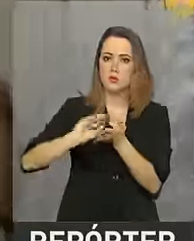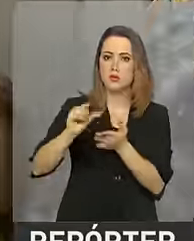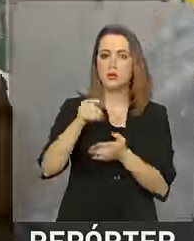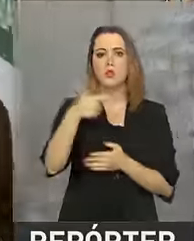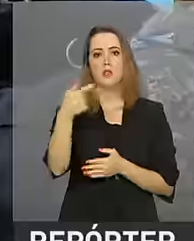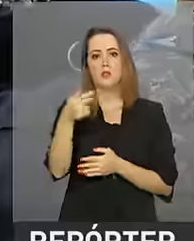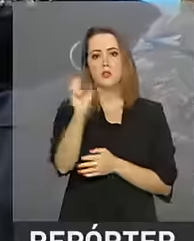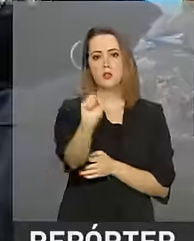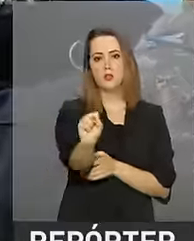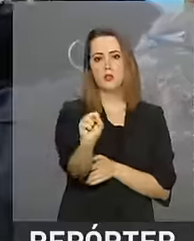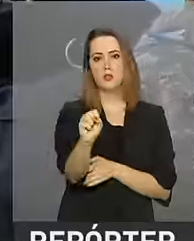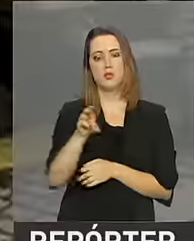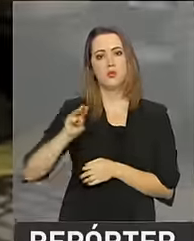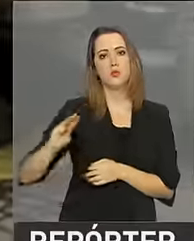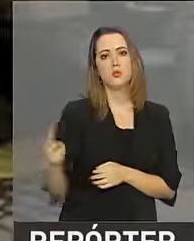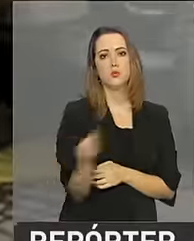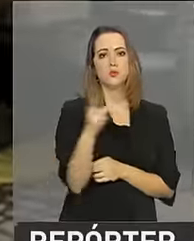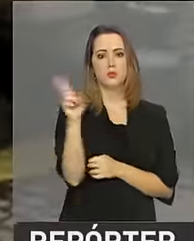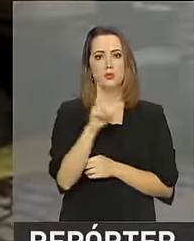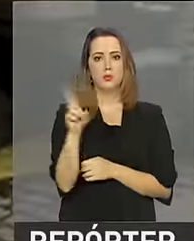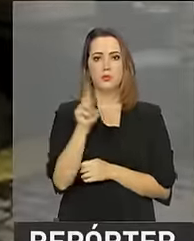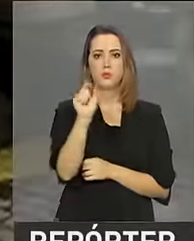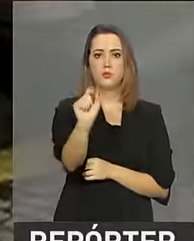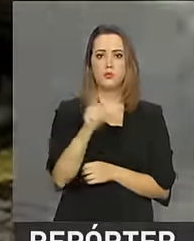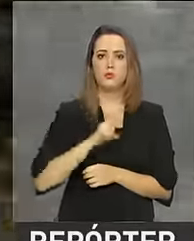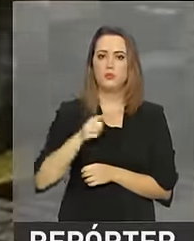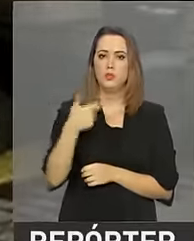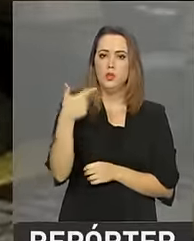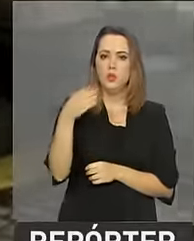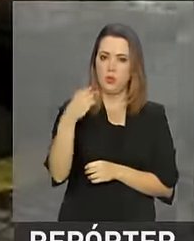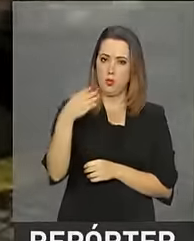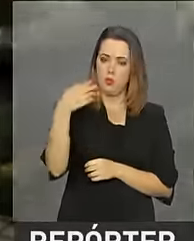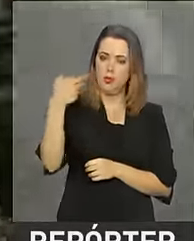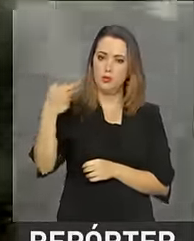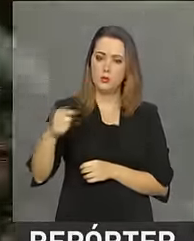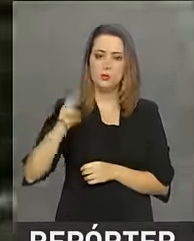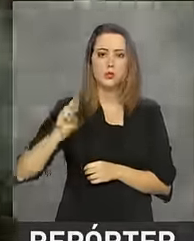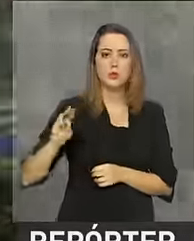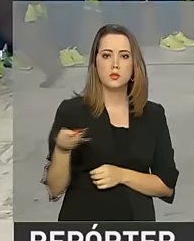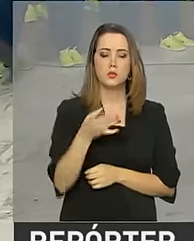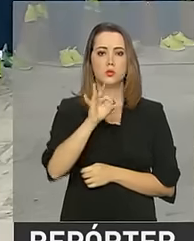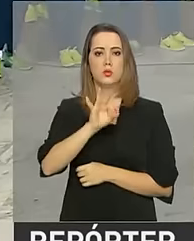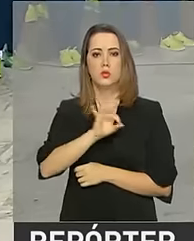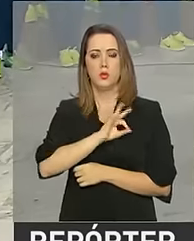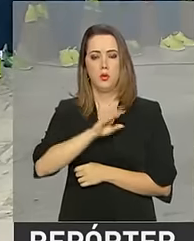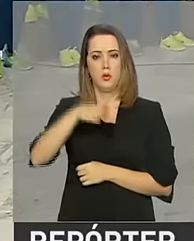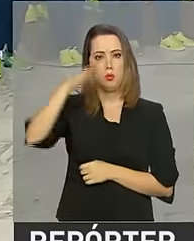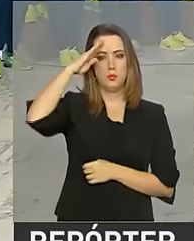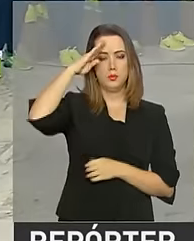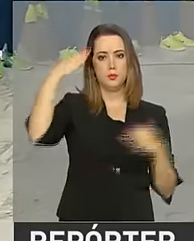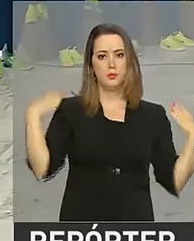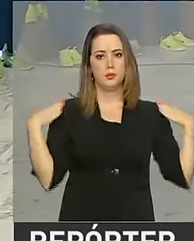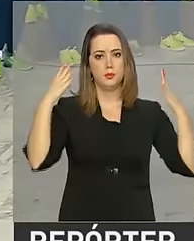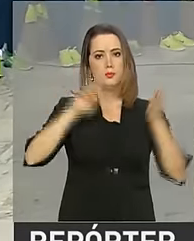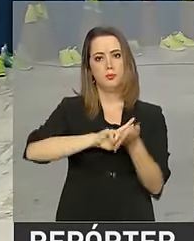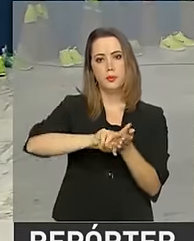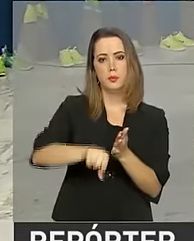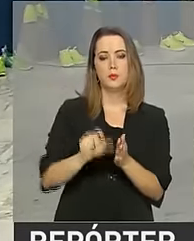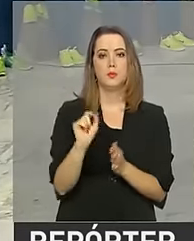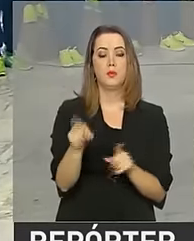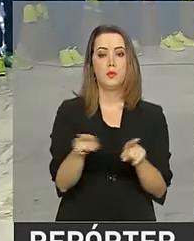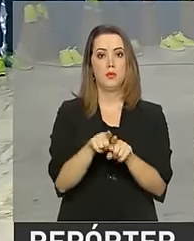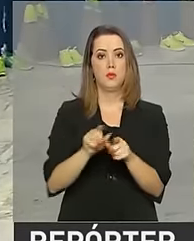de reais para a segurança dos jogos, que contaram com 47 mil militares das Forças Armadas. E atletas olímpicos